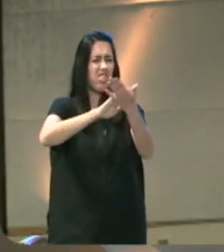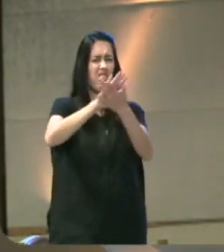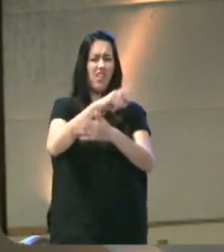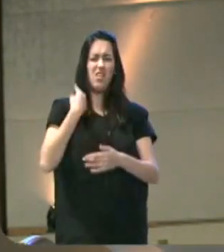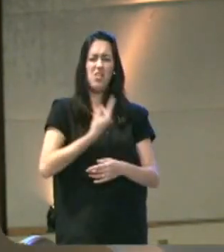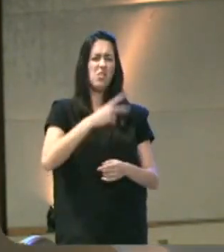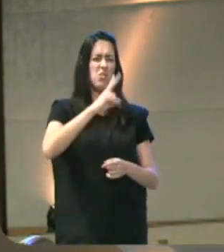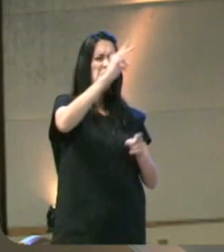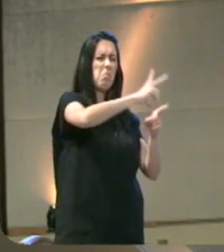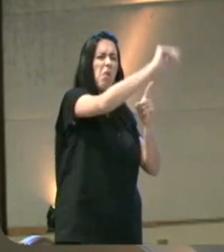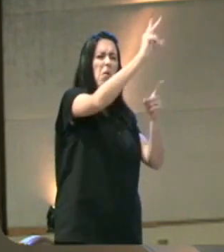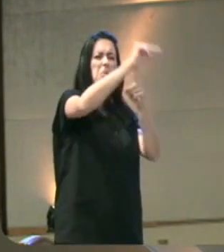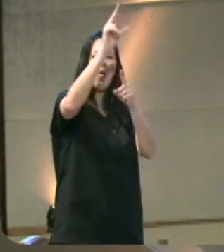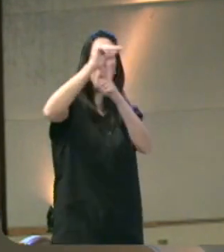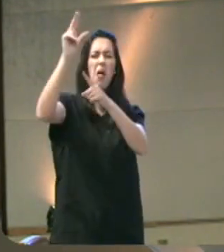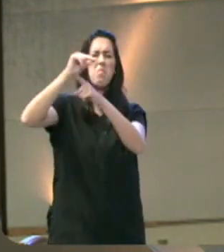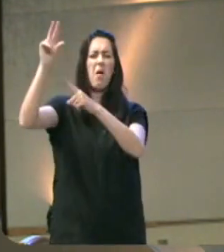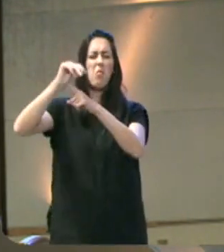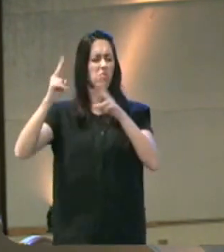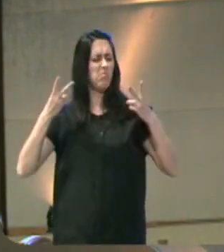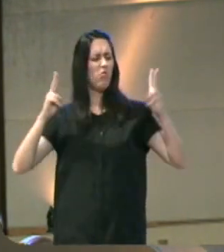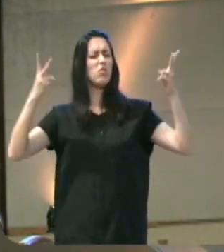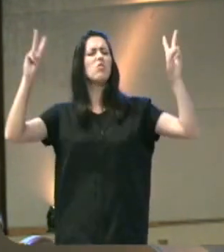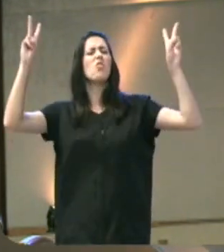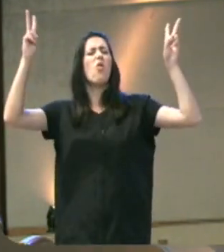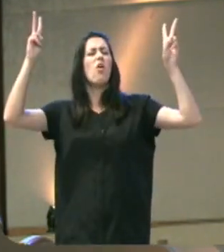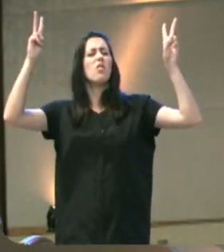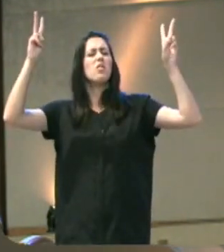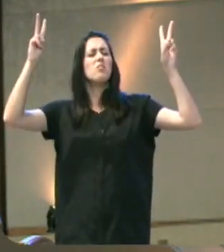esse batalhão todo.